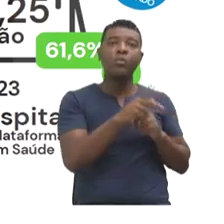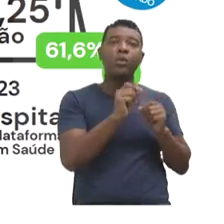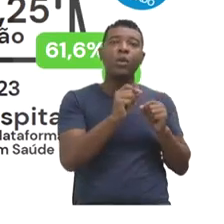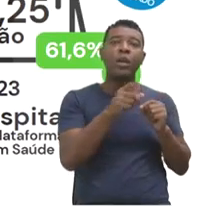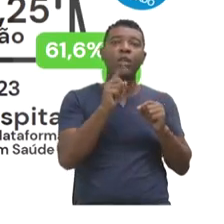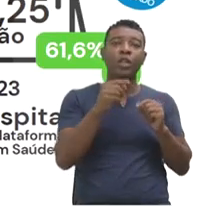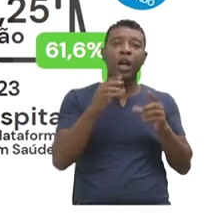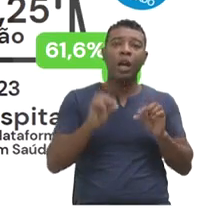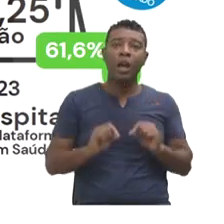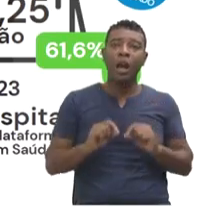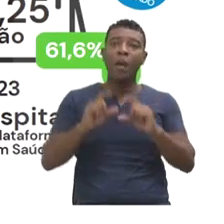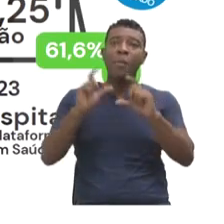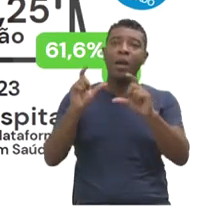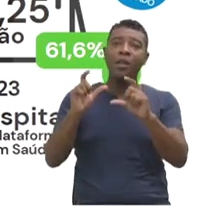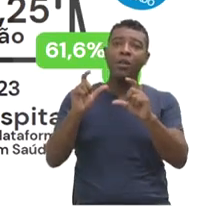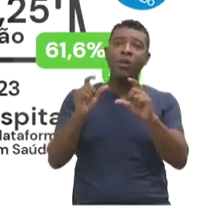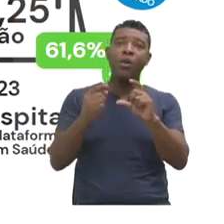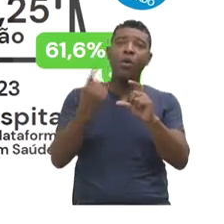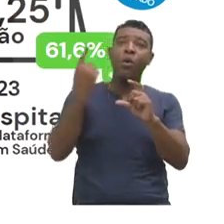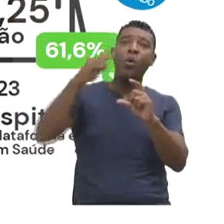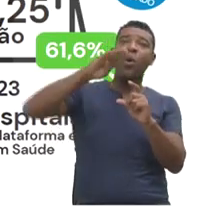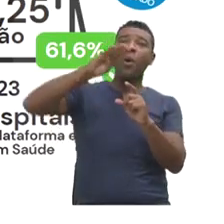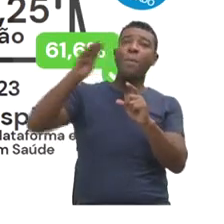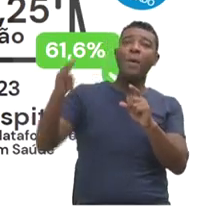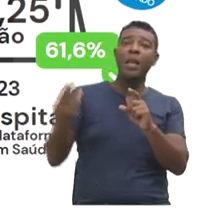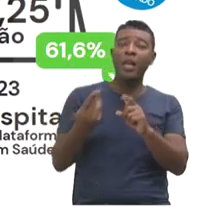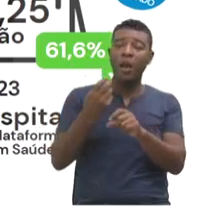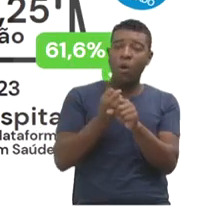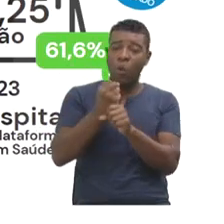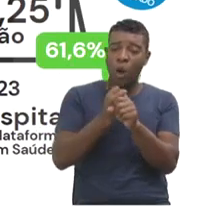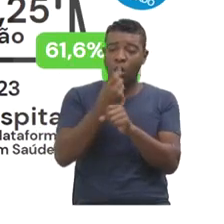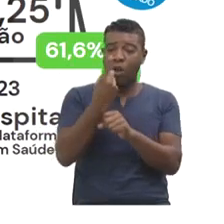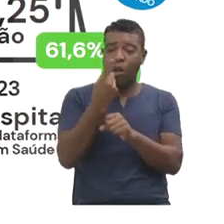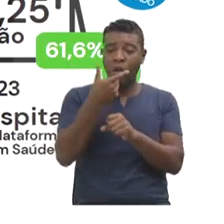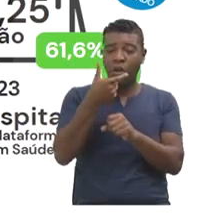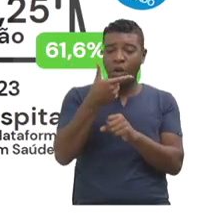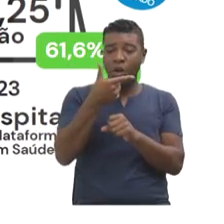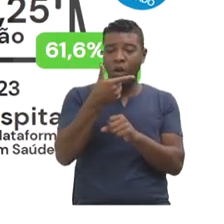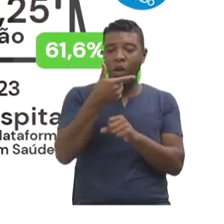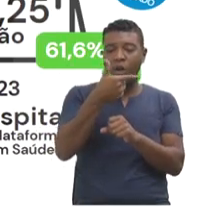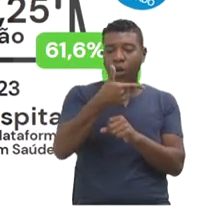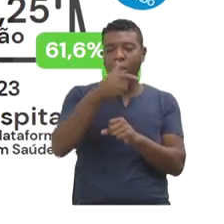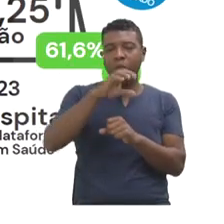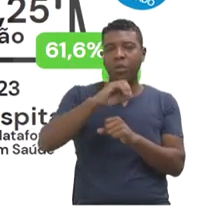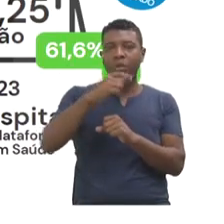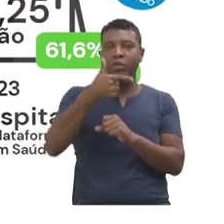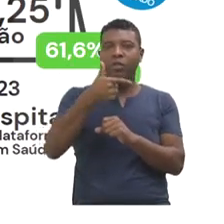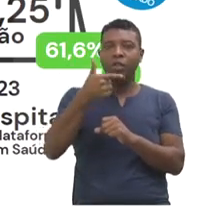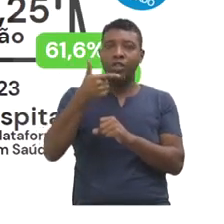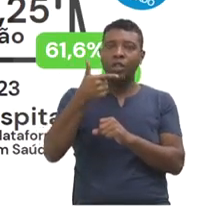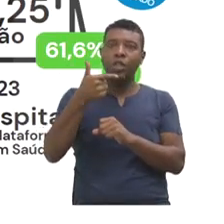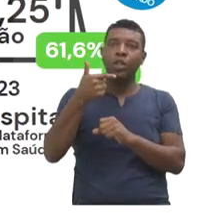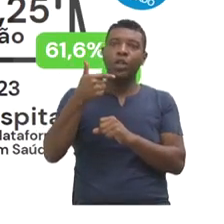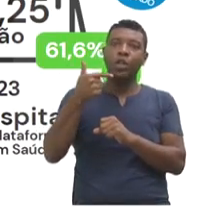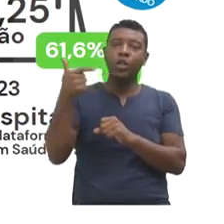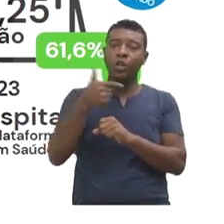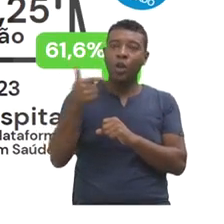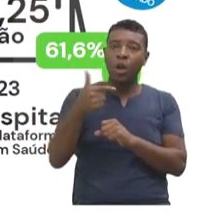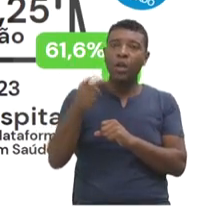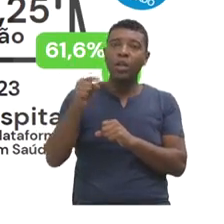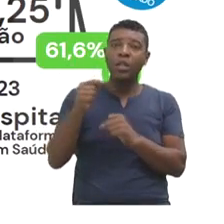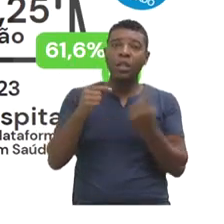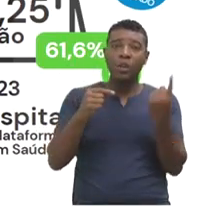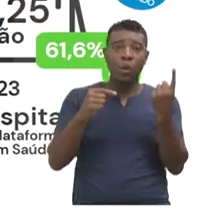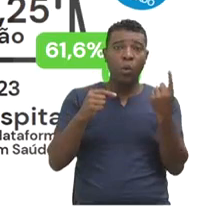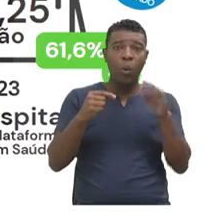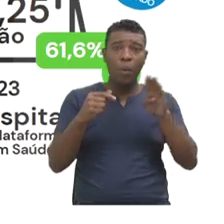passamos de um bilhão em 200022 e com o reajuste foram foi para 1 bilhão e 250 milhões é importante